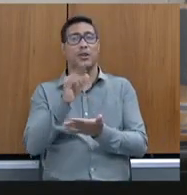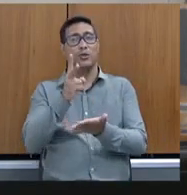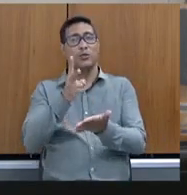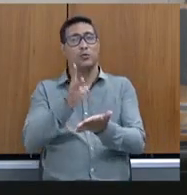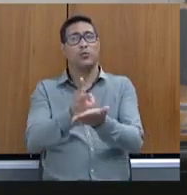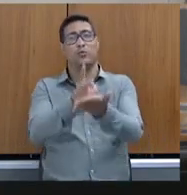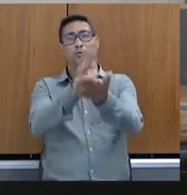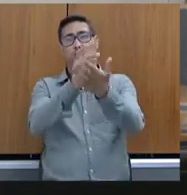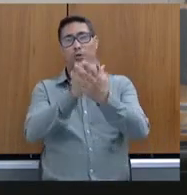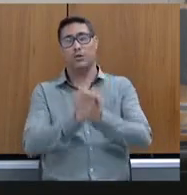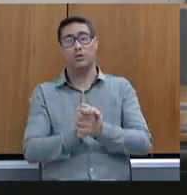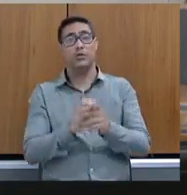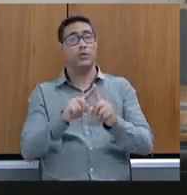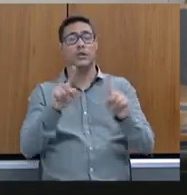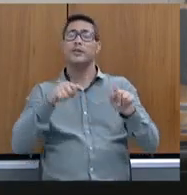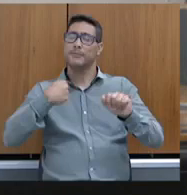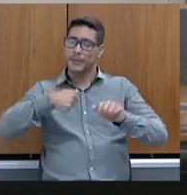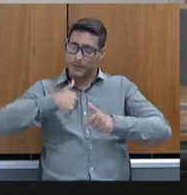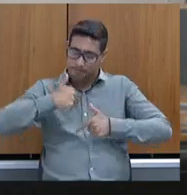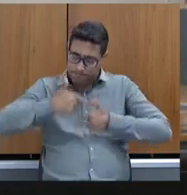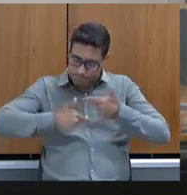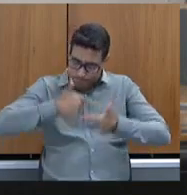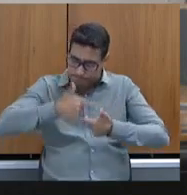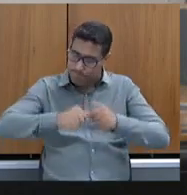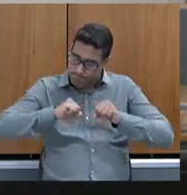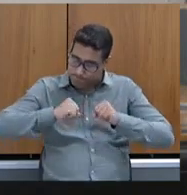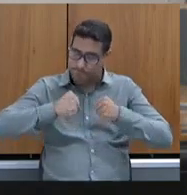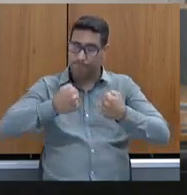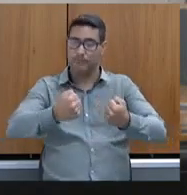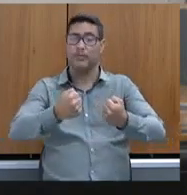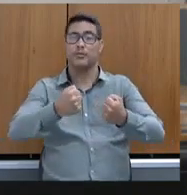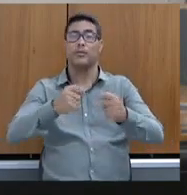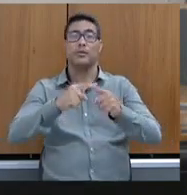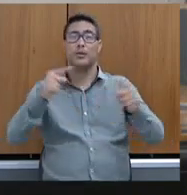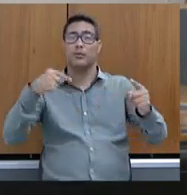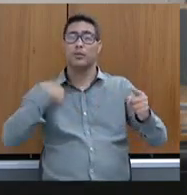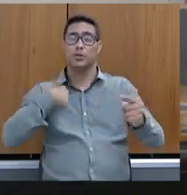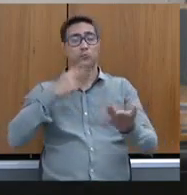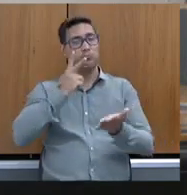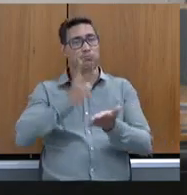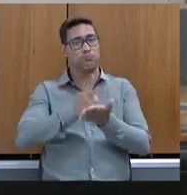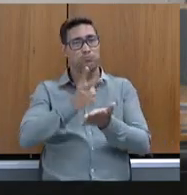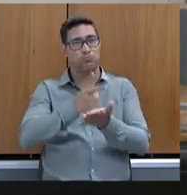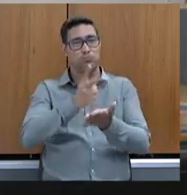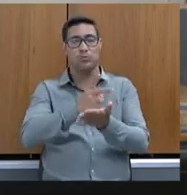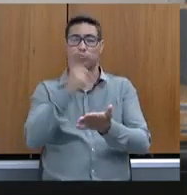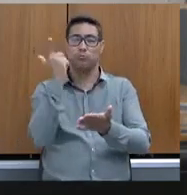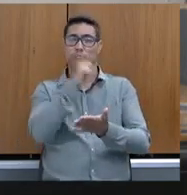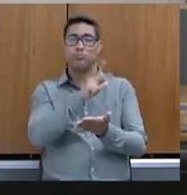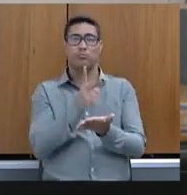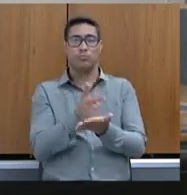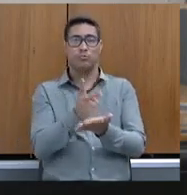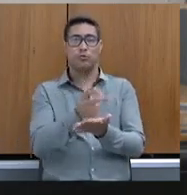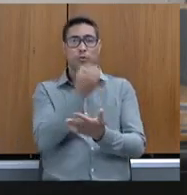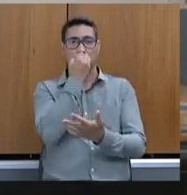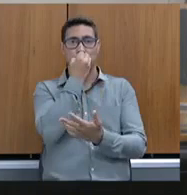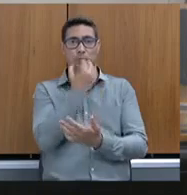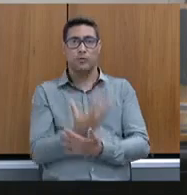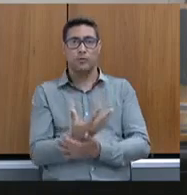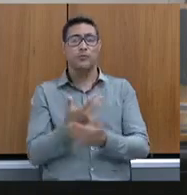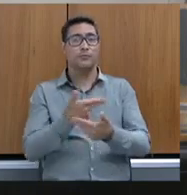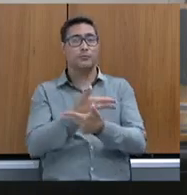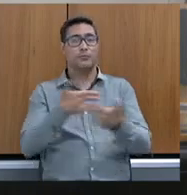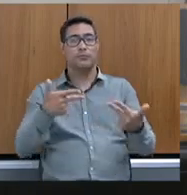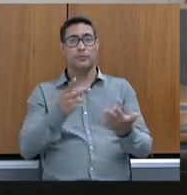então portanto nós temos que trabalhar muito e sempre para que essa obra possa ter sequência e uma boa sequência